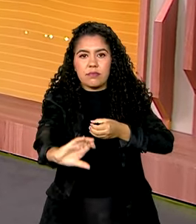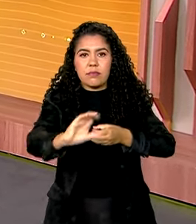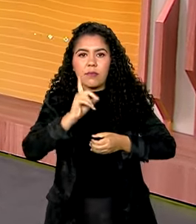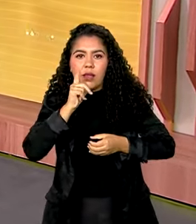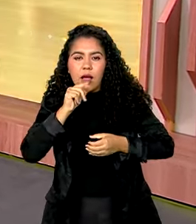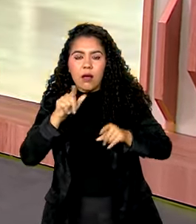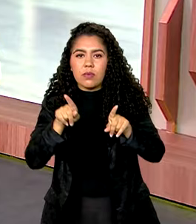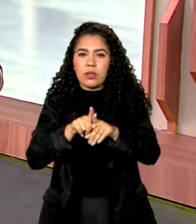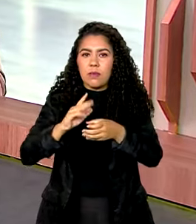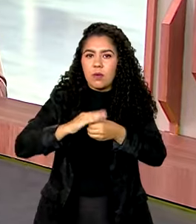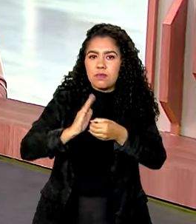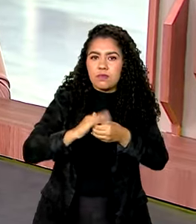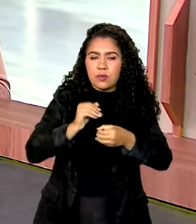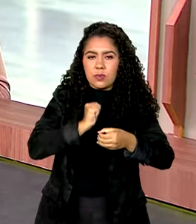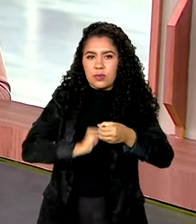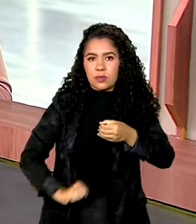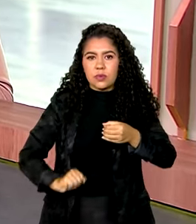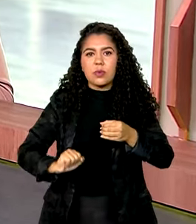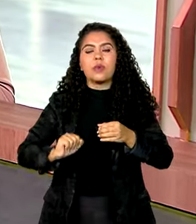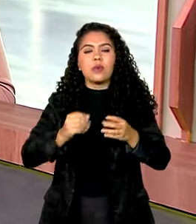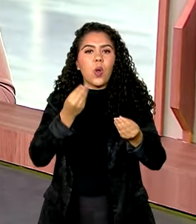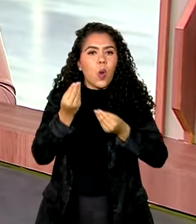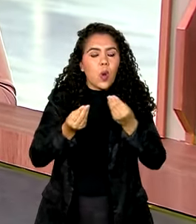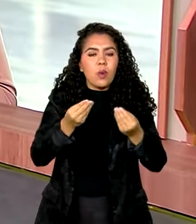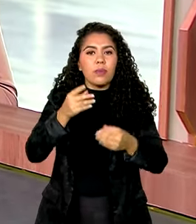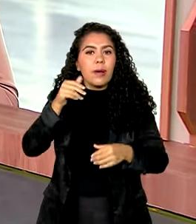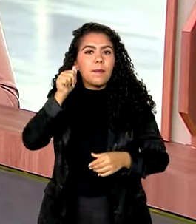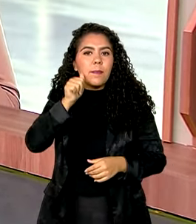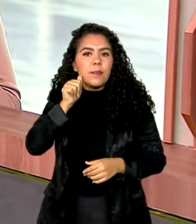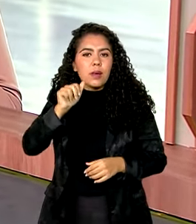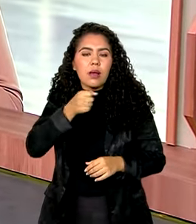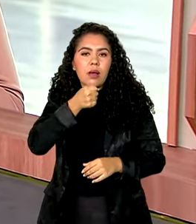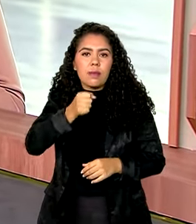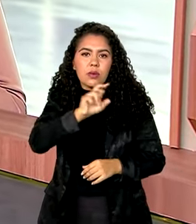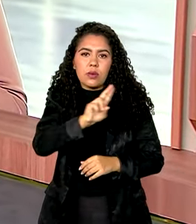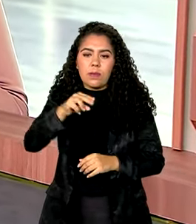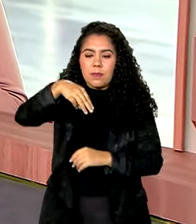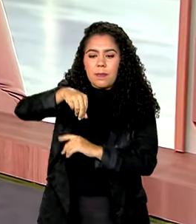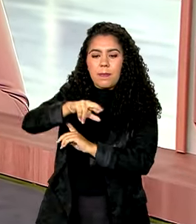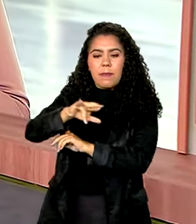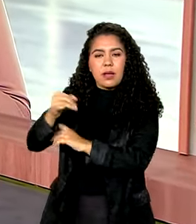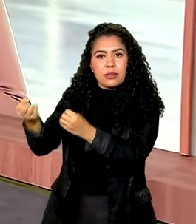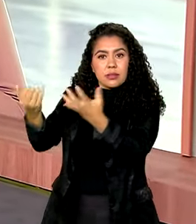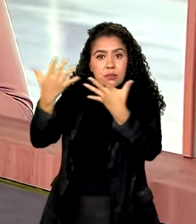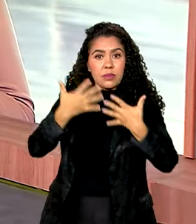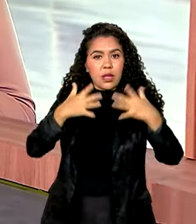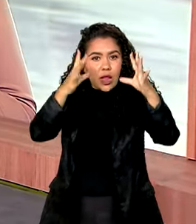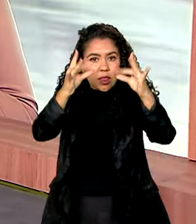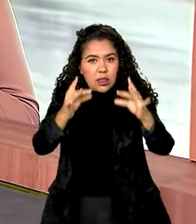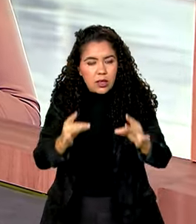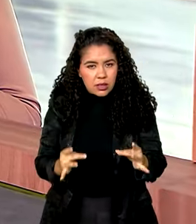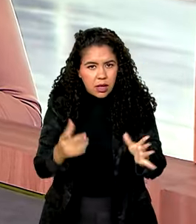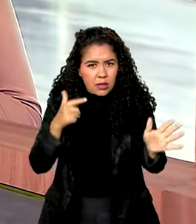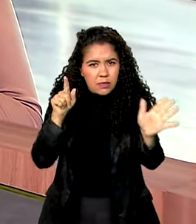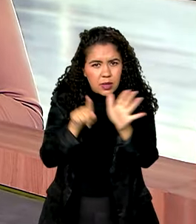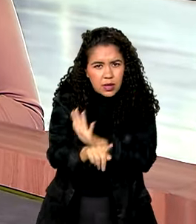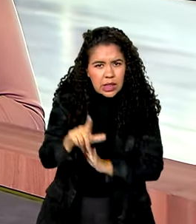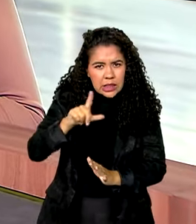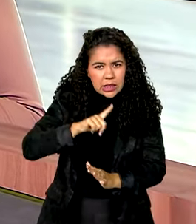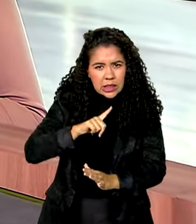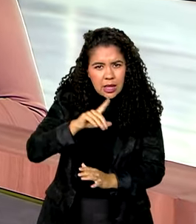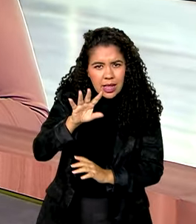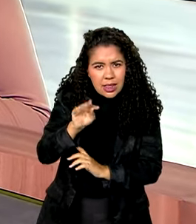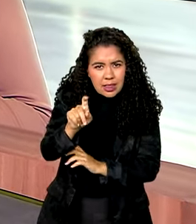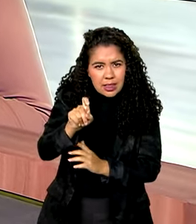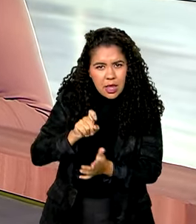conversar com a repórter Márcia Fernandes, que vai nos explicar melhor essas ações aí. Marcinha, vai ter uma tarifa especial para água e